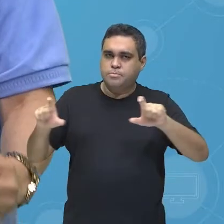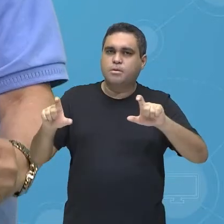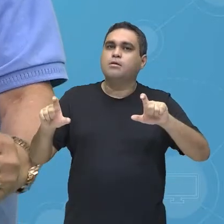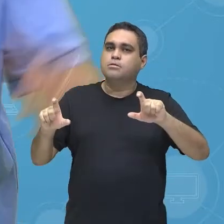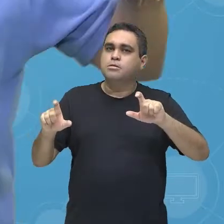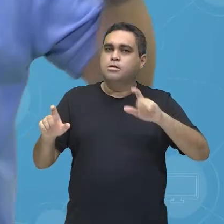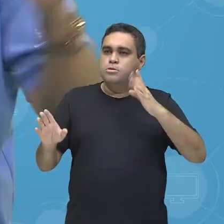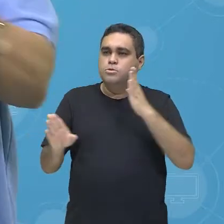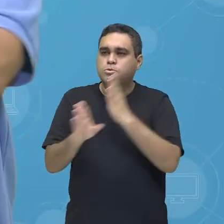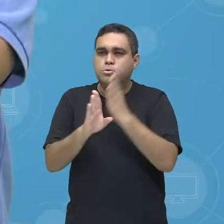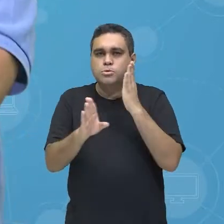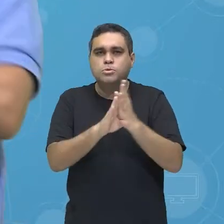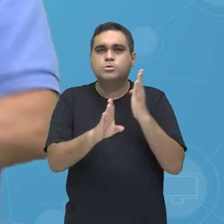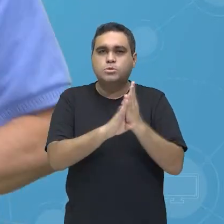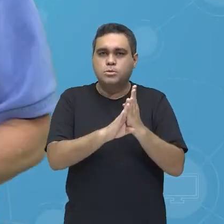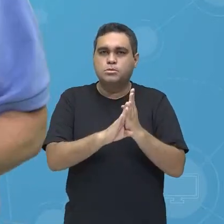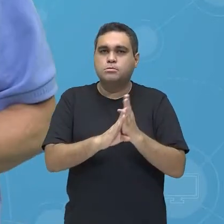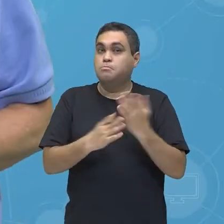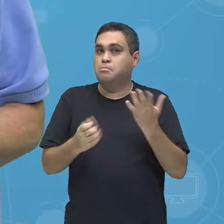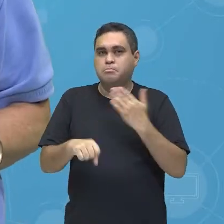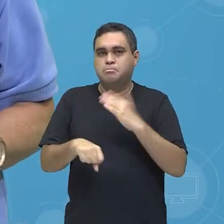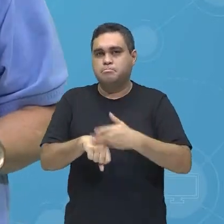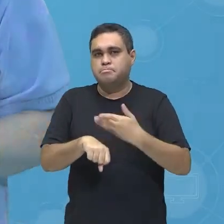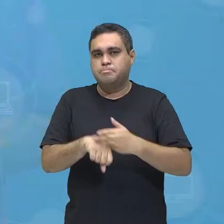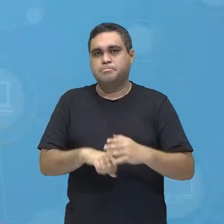de reconhecê-la? Então vamos praticar.